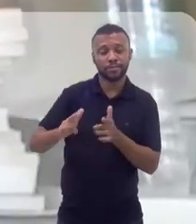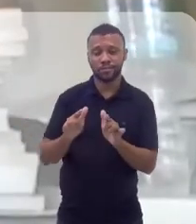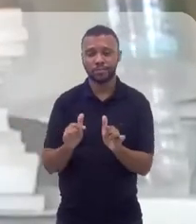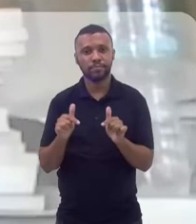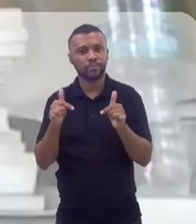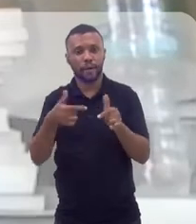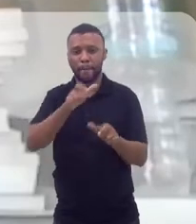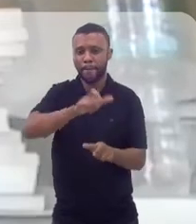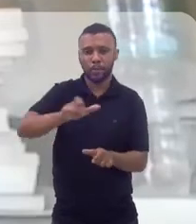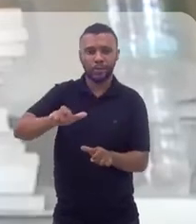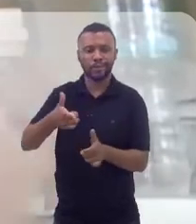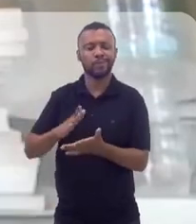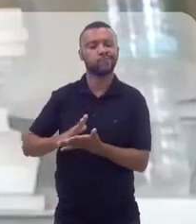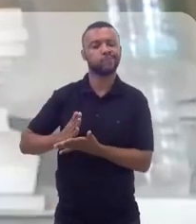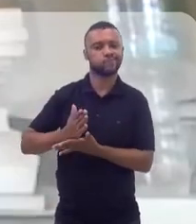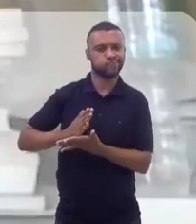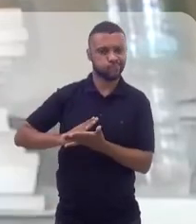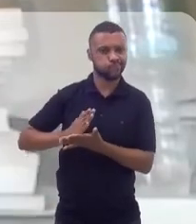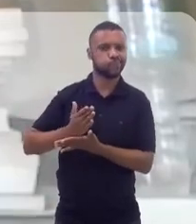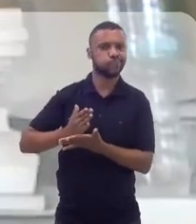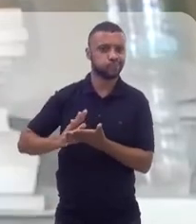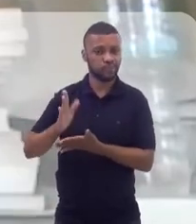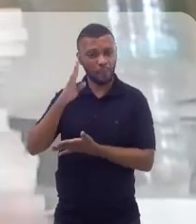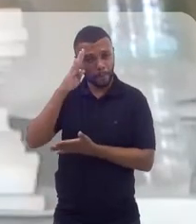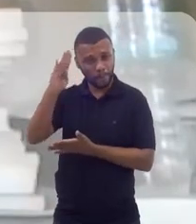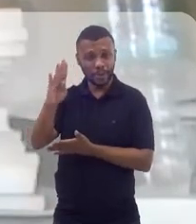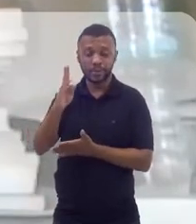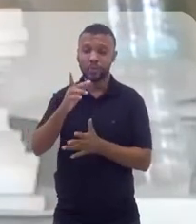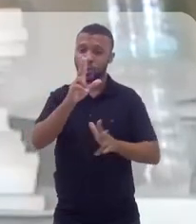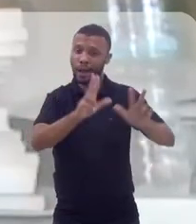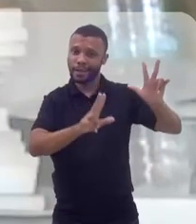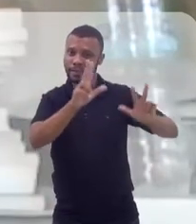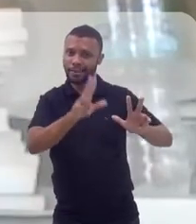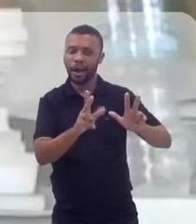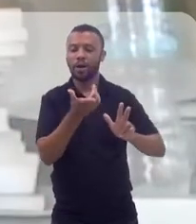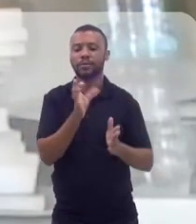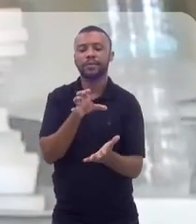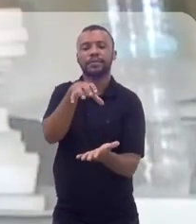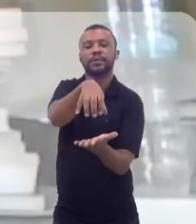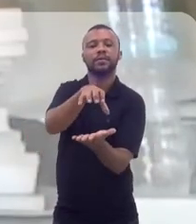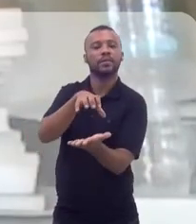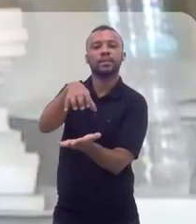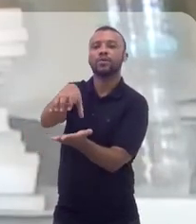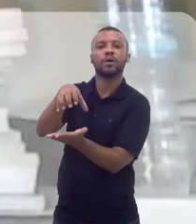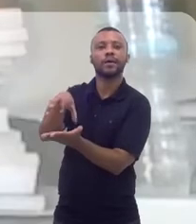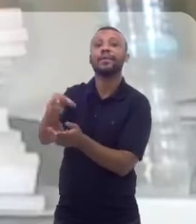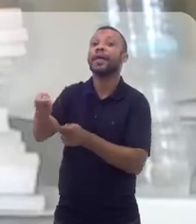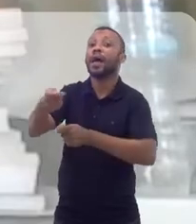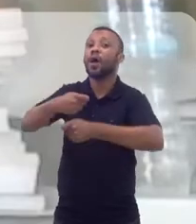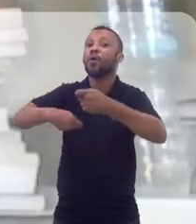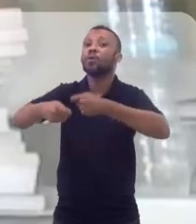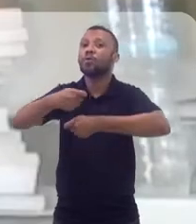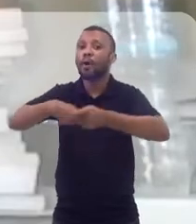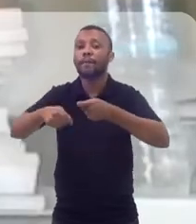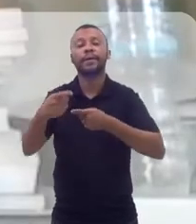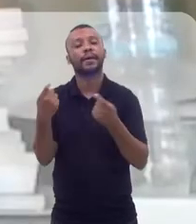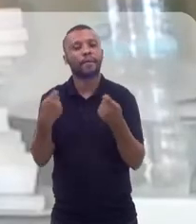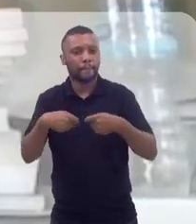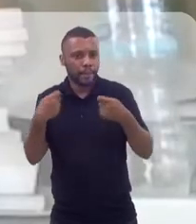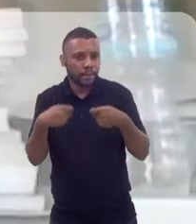tem vários atores que estão incomodados, tanto do próprio carnaval, como setores econômicos, outros, que